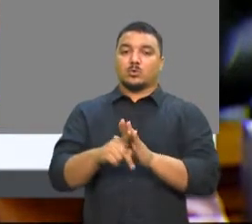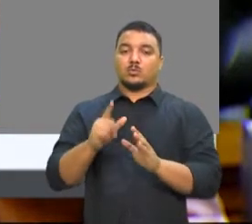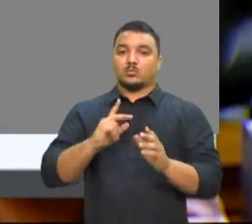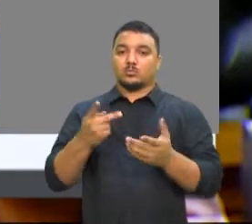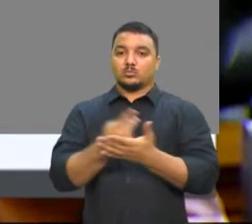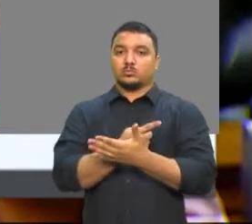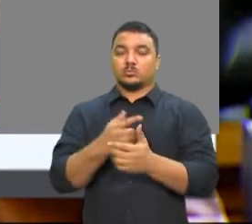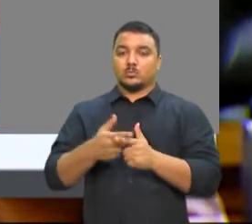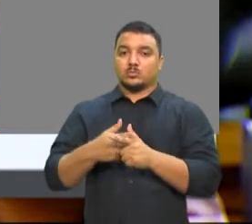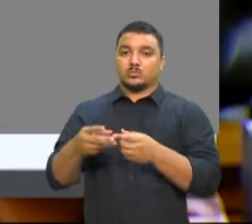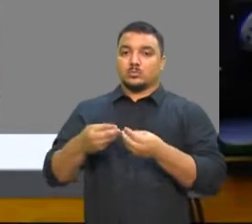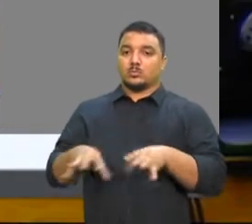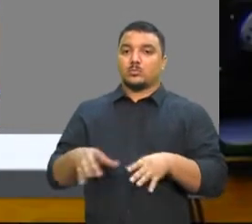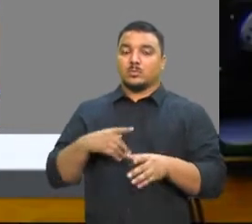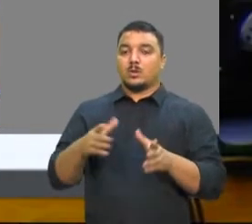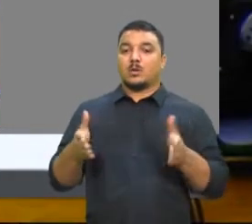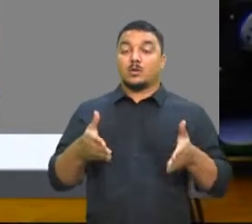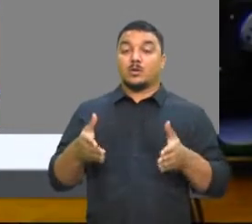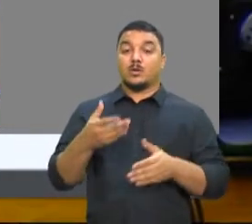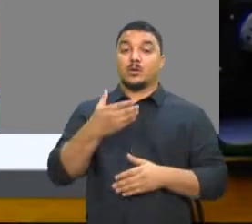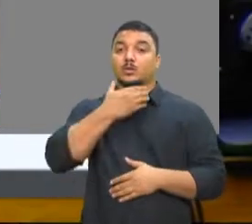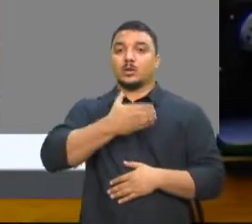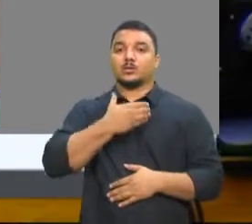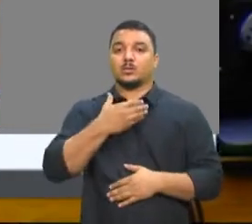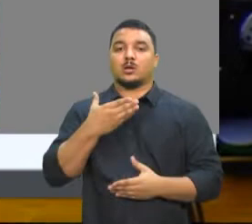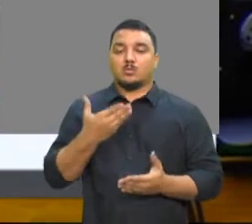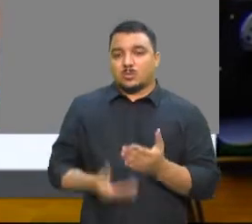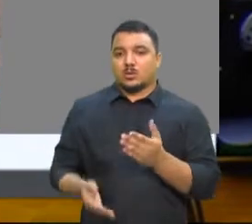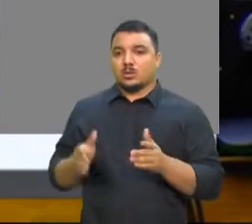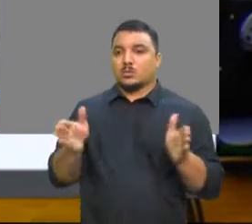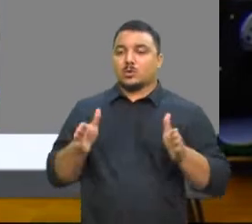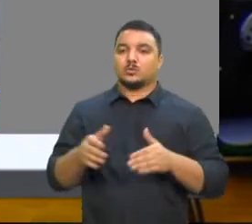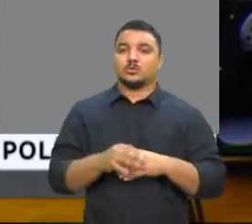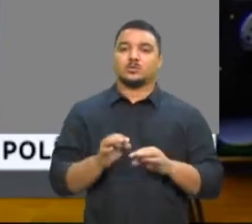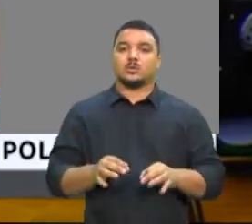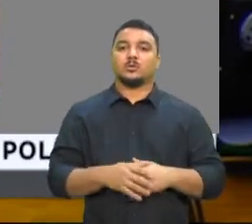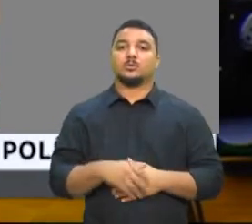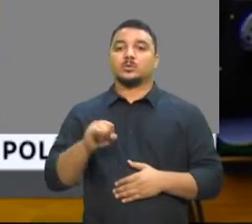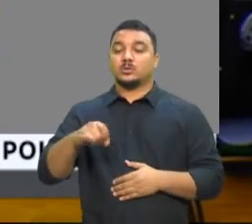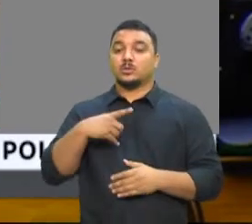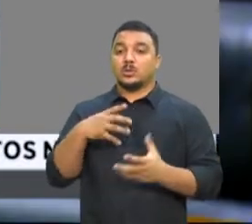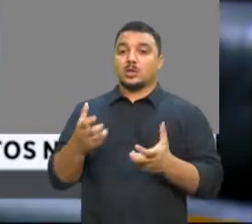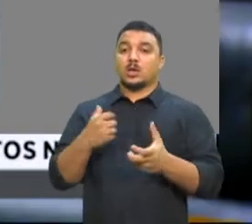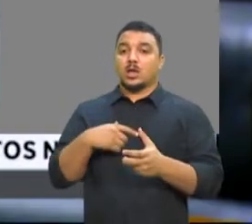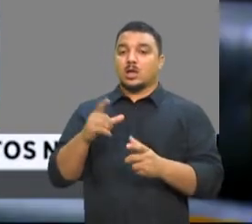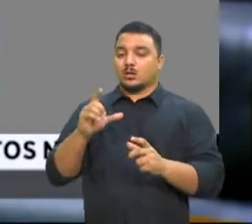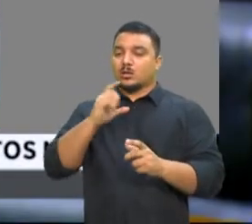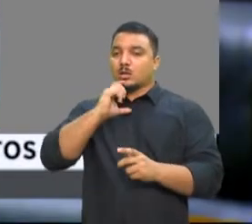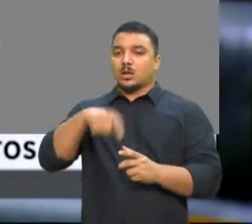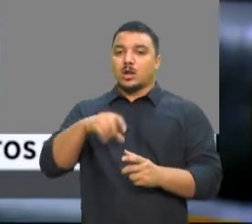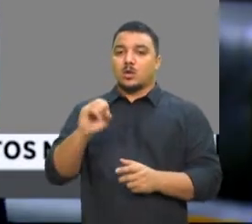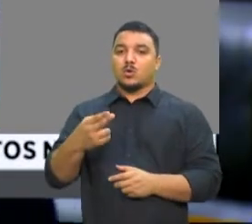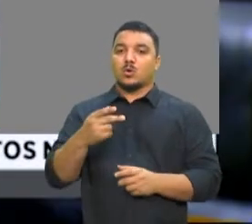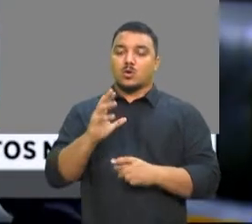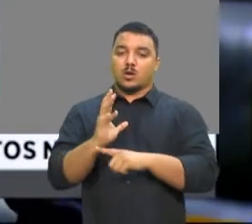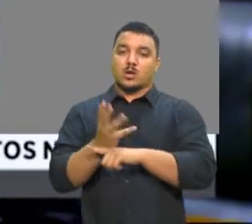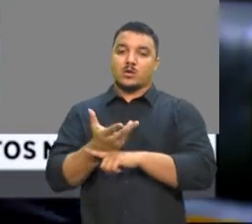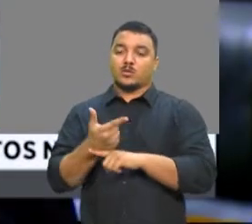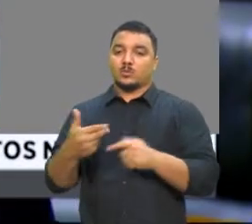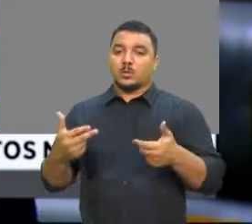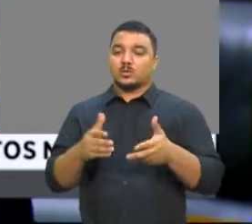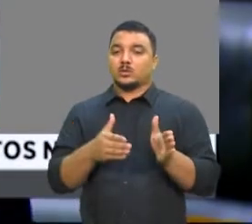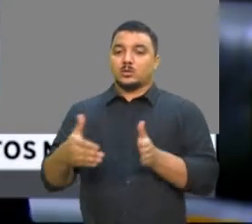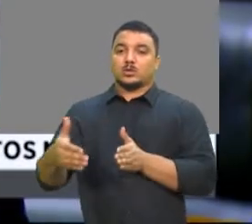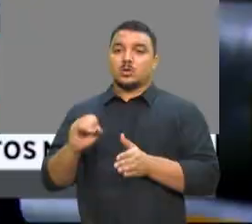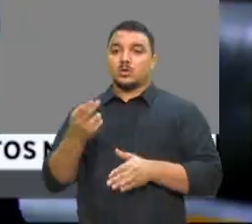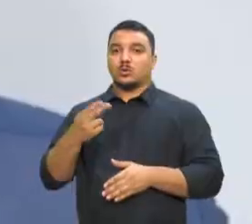e perdeu a validade em dezembro. Segundo o texto aprovado, o consumidor que optar pelo crédito de serviço ou evento adiado ou cancelado